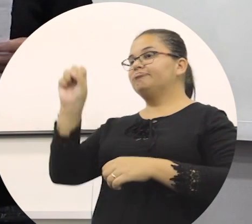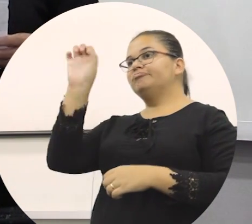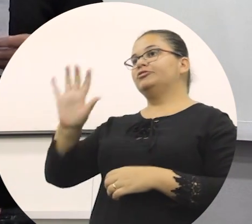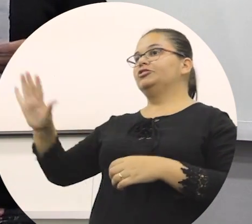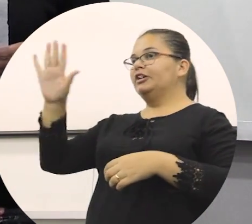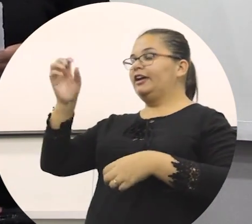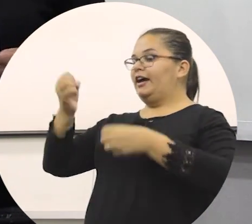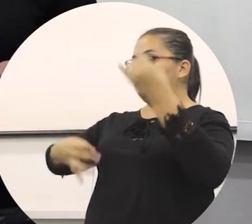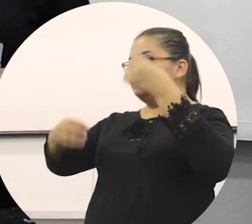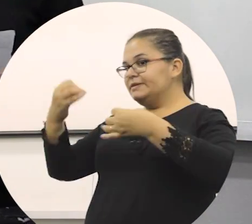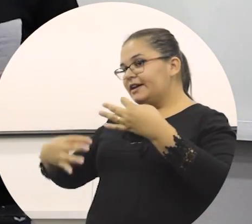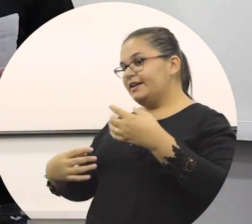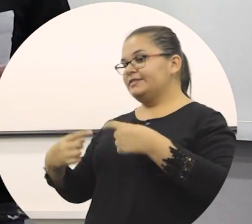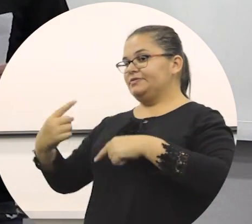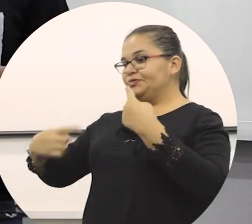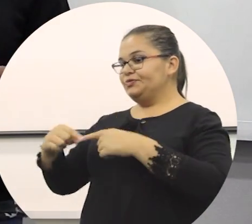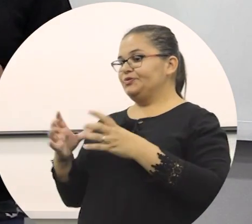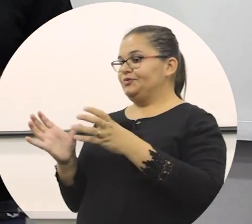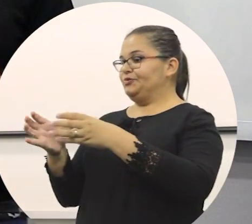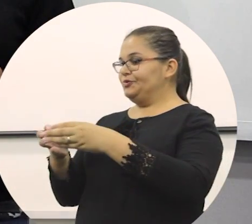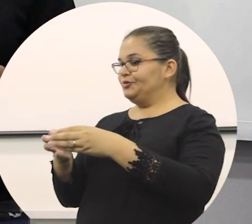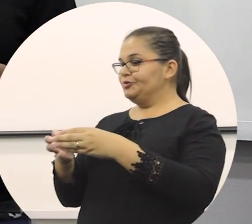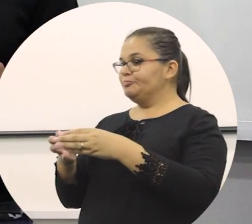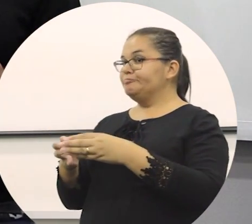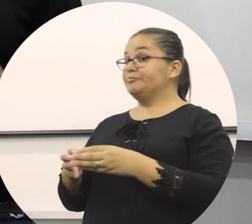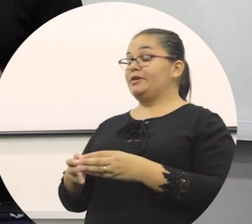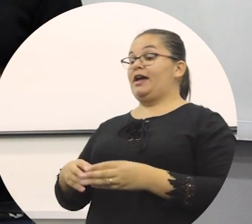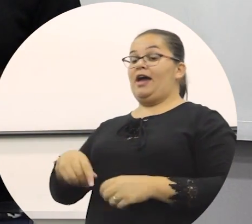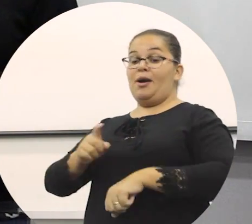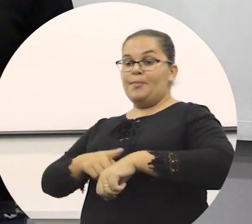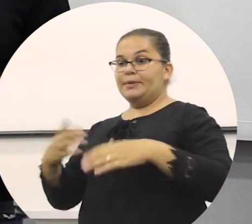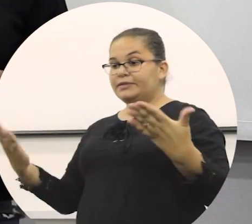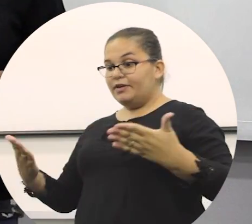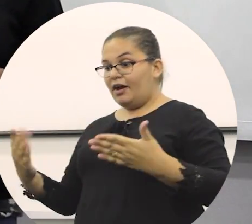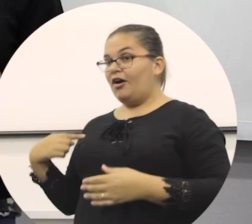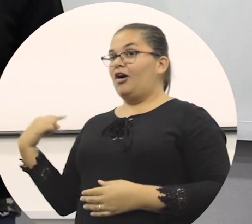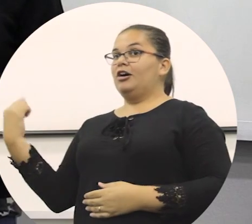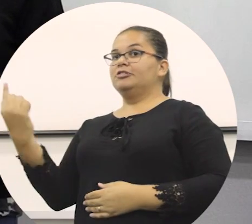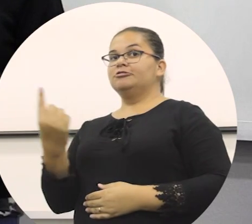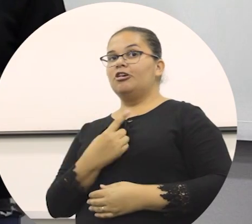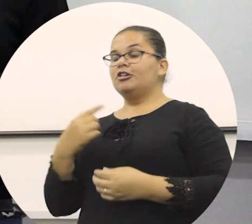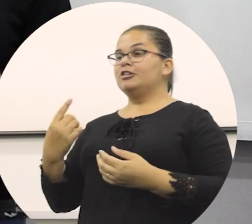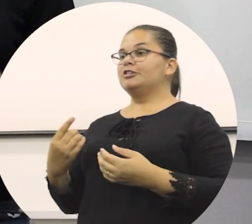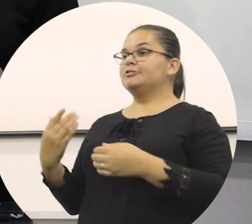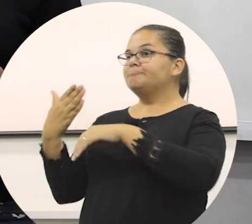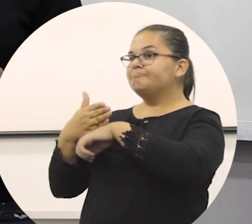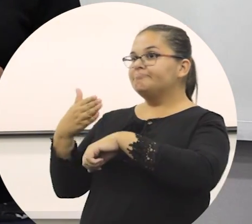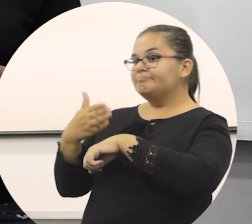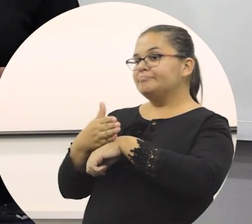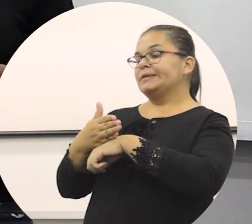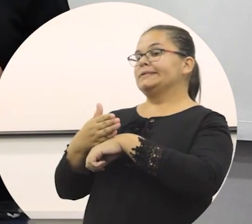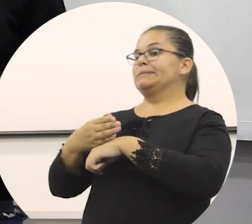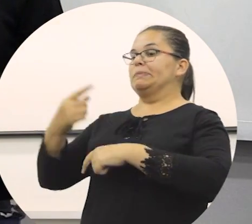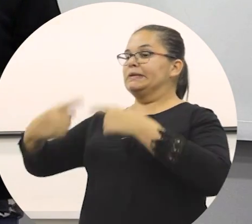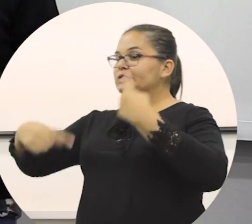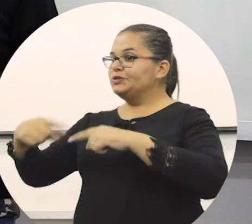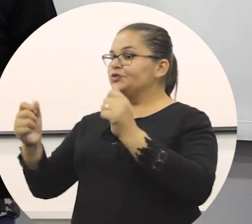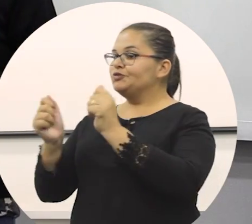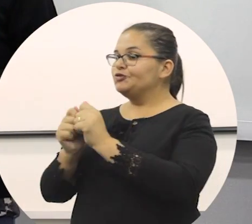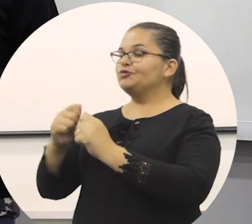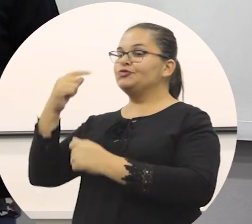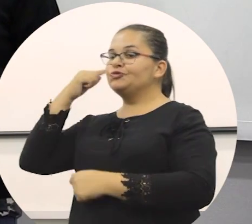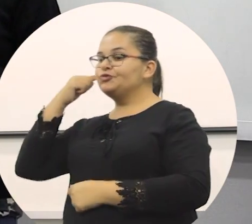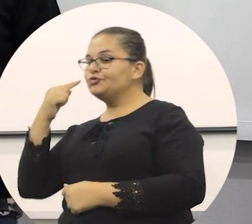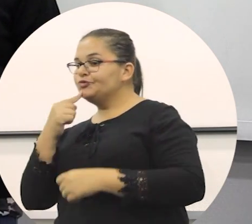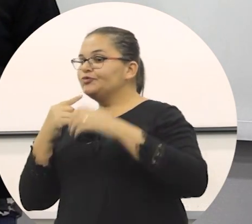também, porque eu acho que é super rico esse momento, né? Assim, a participação dos surdos neste momento, como que eles aprenderam a